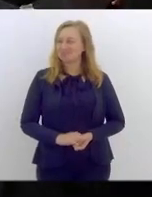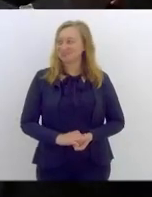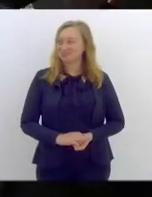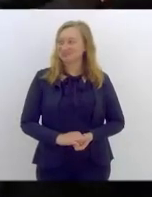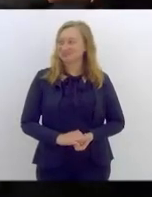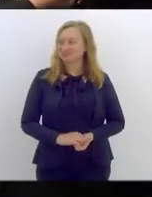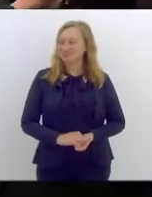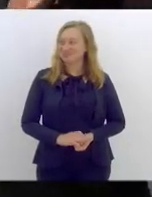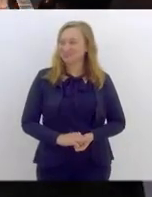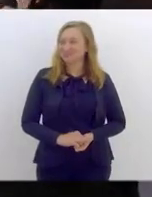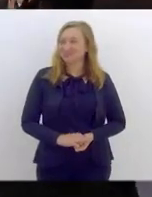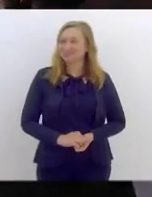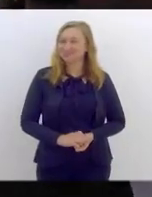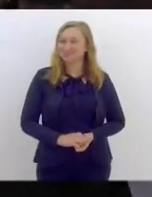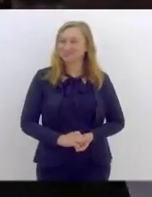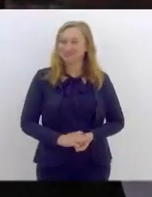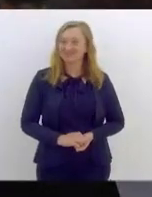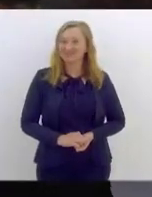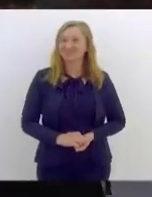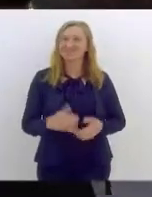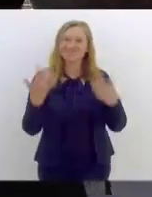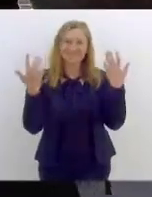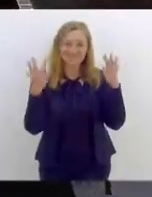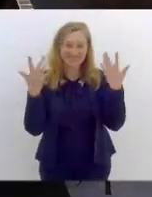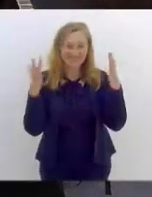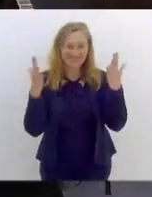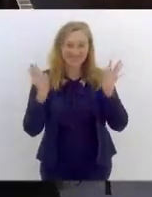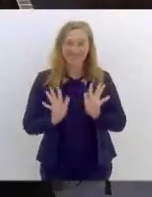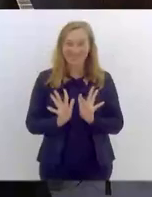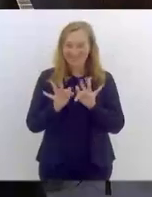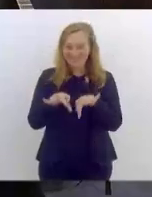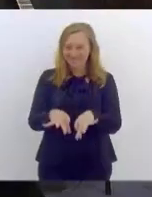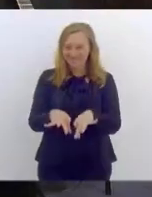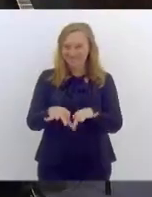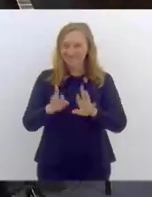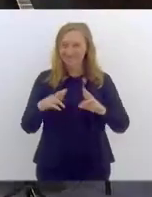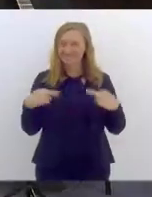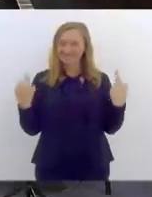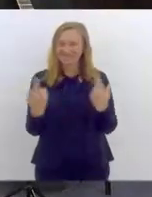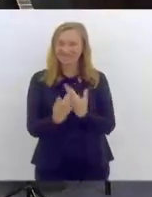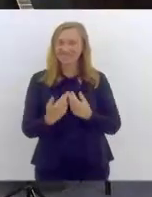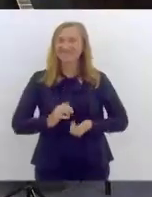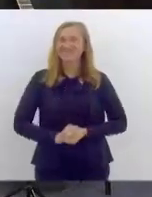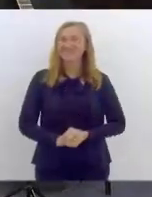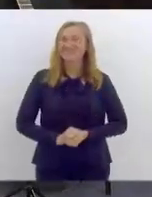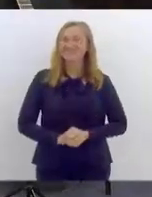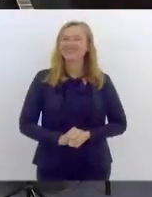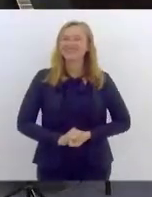Aê! Declaro encerrada essa sessão.